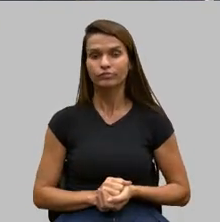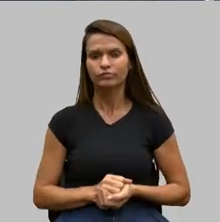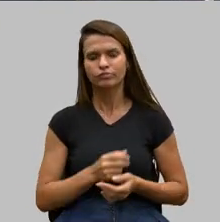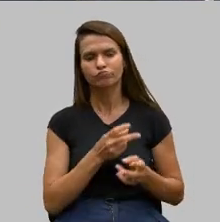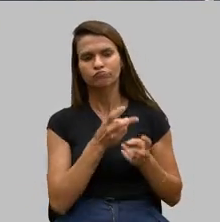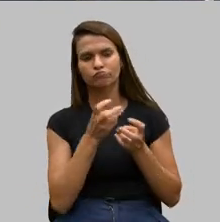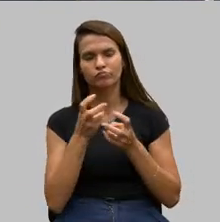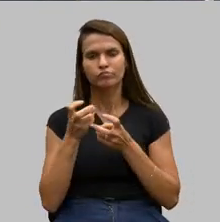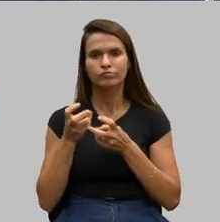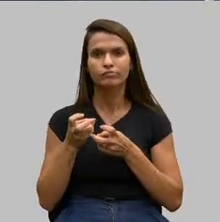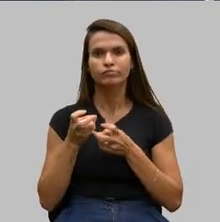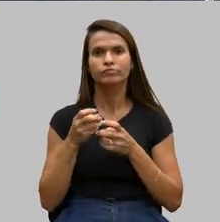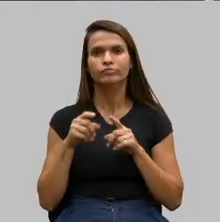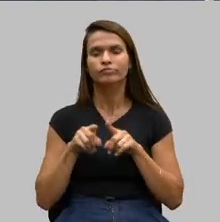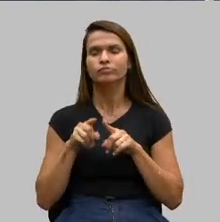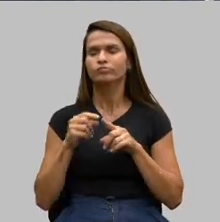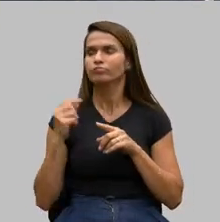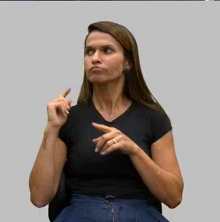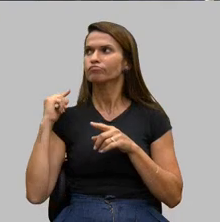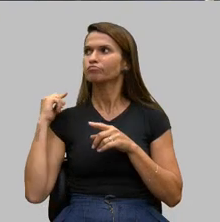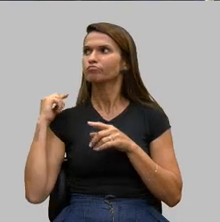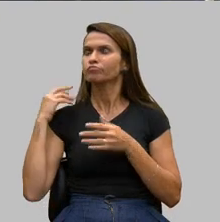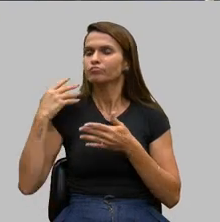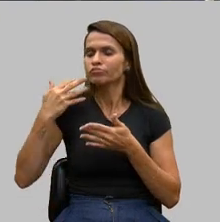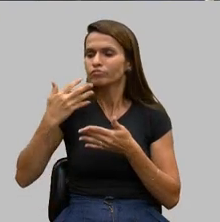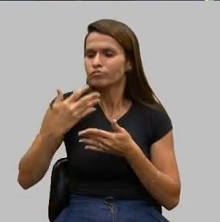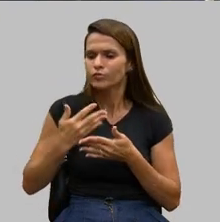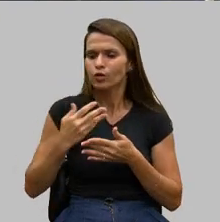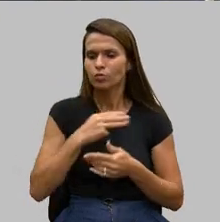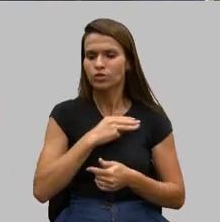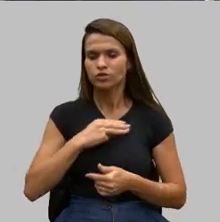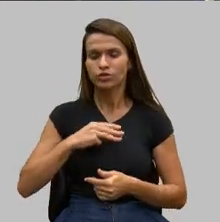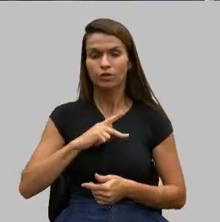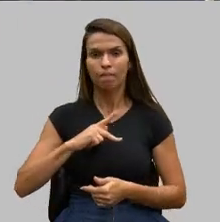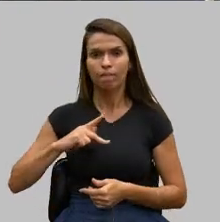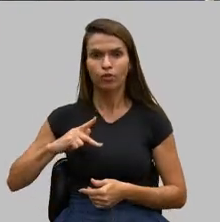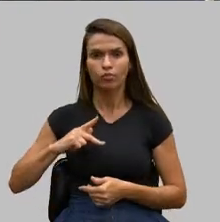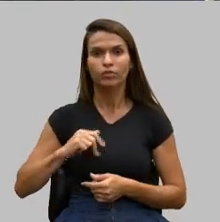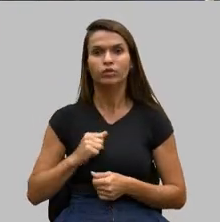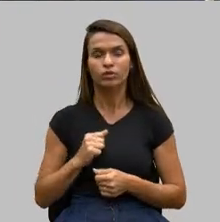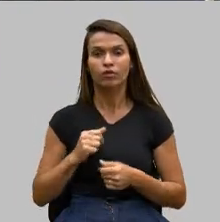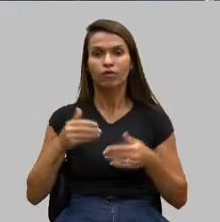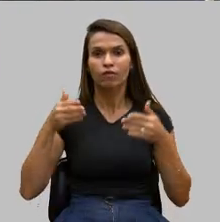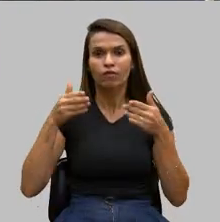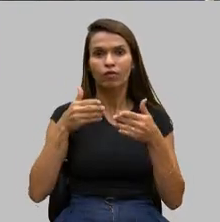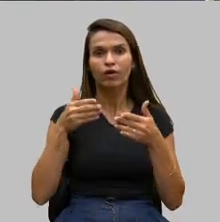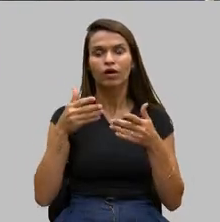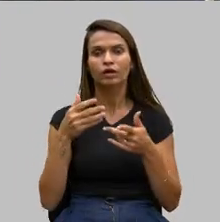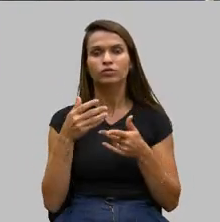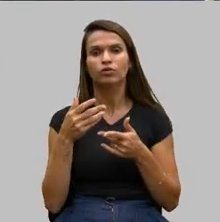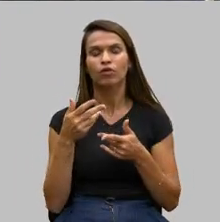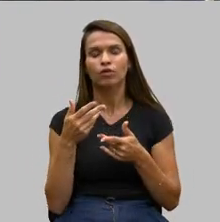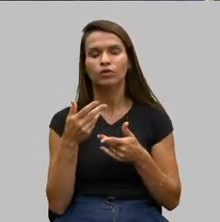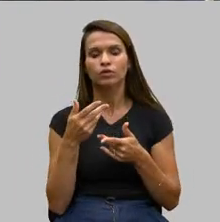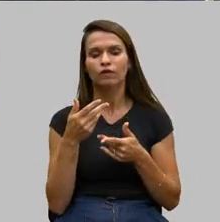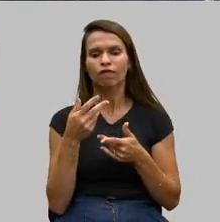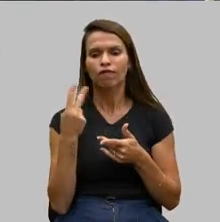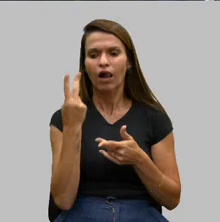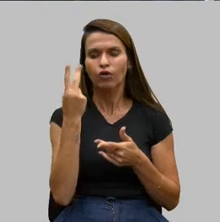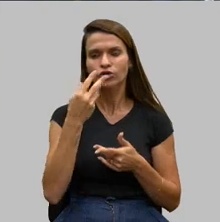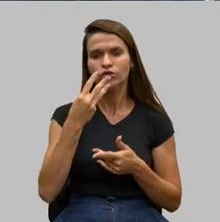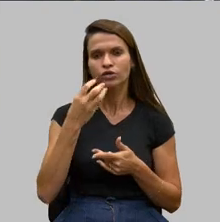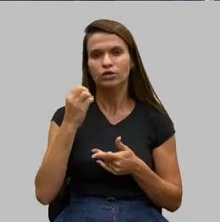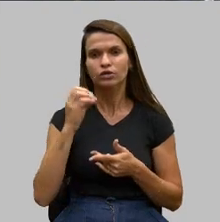tempos uma atuação muito ostensiva do ministério público no que diz respeito ao valor de 30% do do